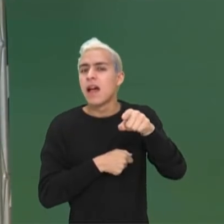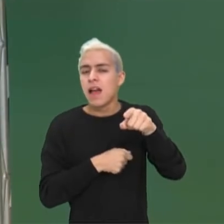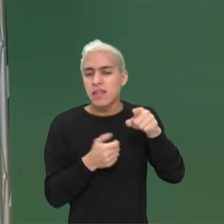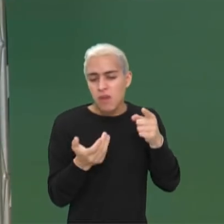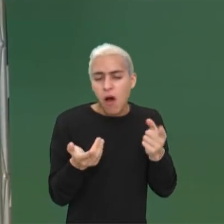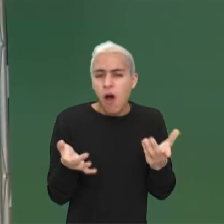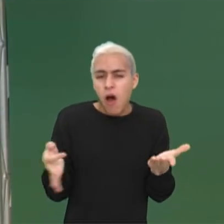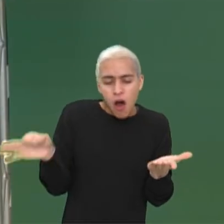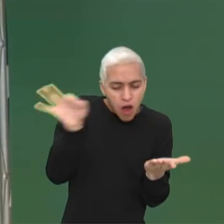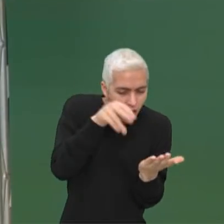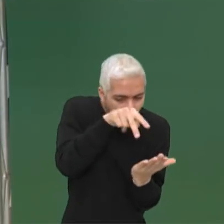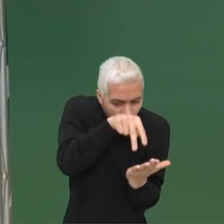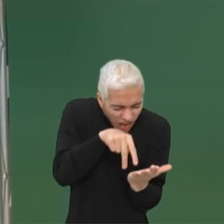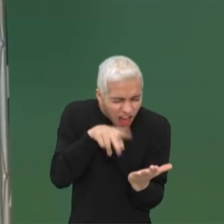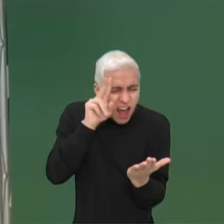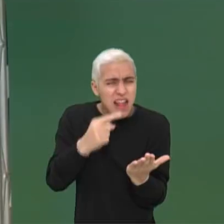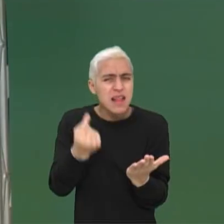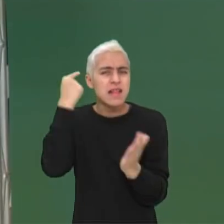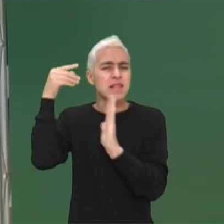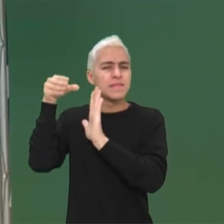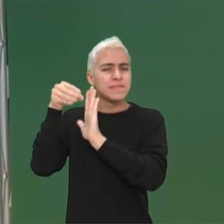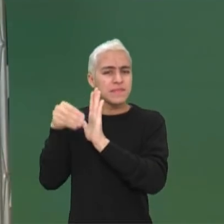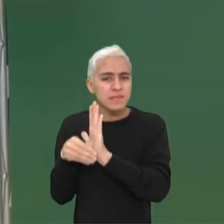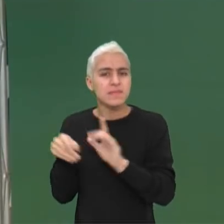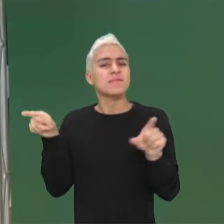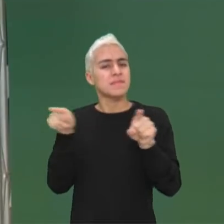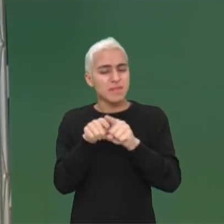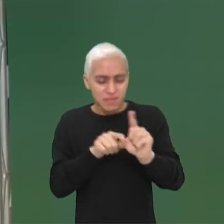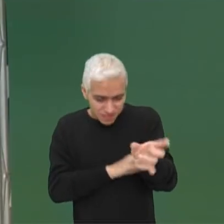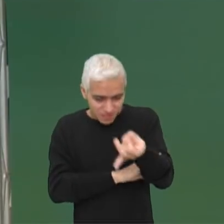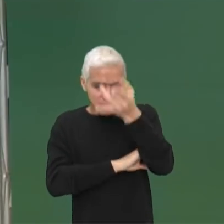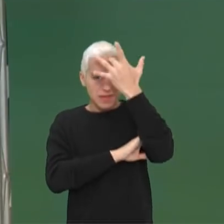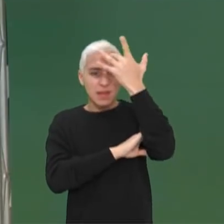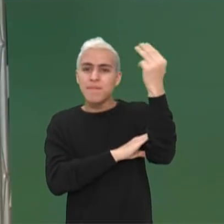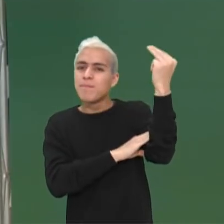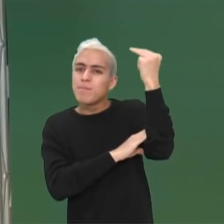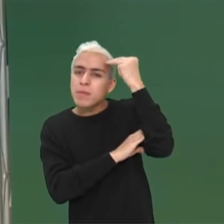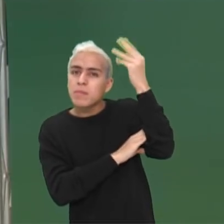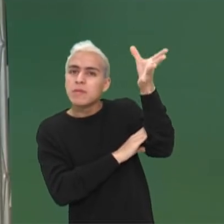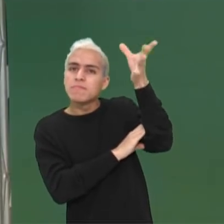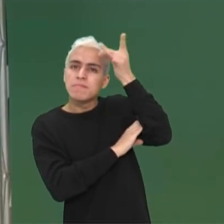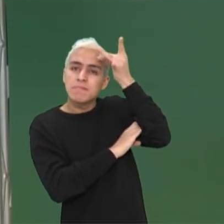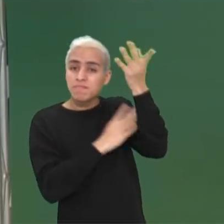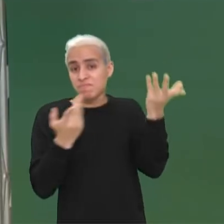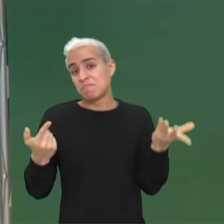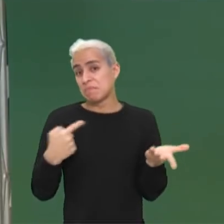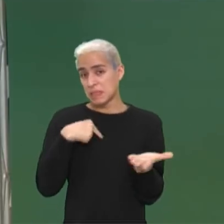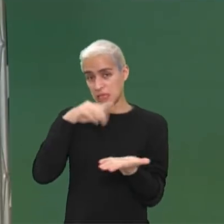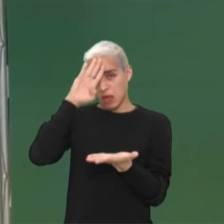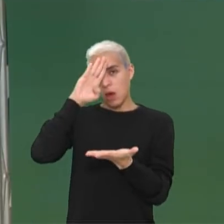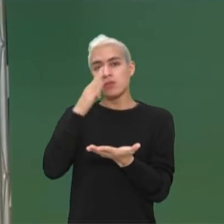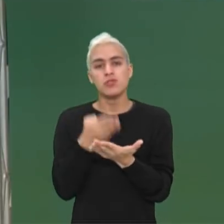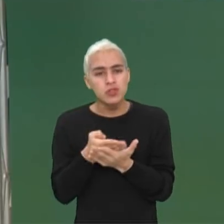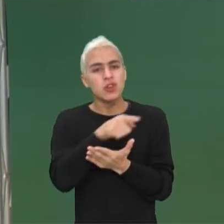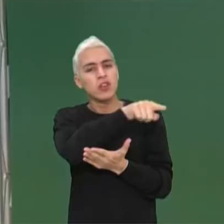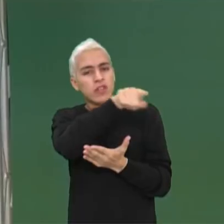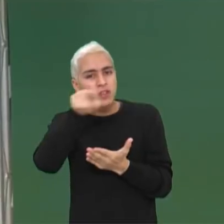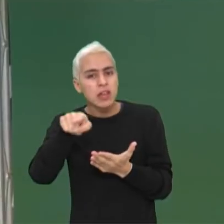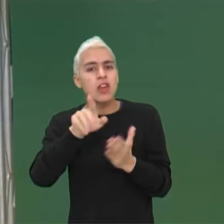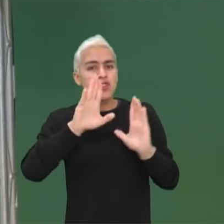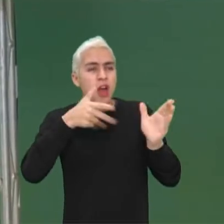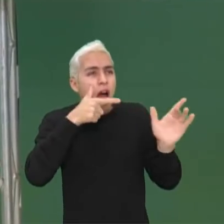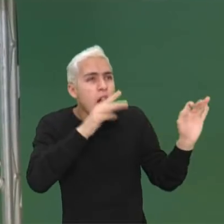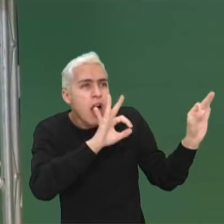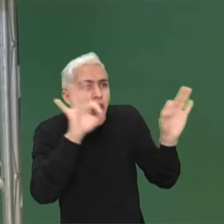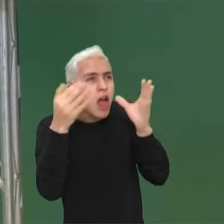olhadinha no caderno, vocês vão lembrar dos conteúdos e também vai ficar gravado na memória de vocês. Então, assim, eu creio que, além de vocês terem assistido a aula,